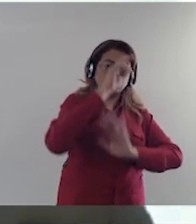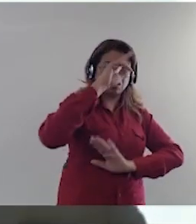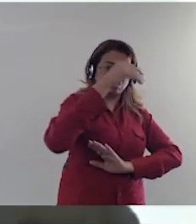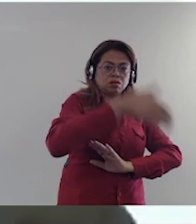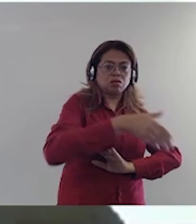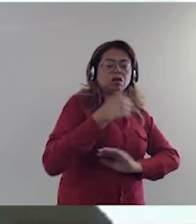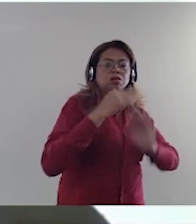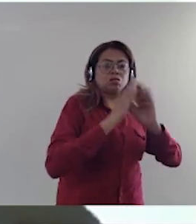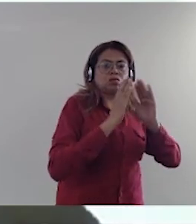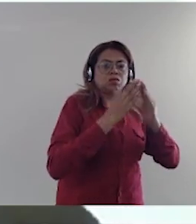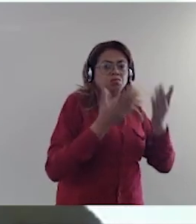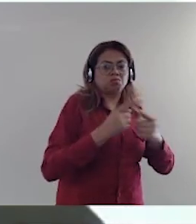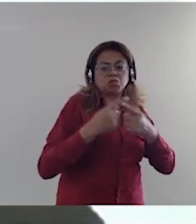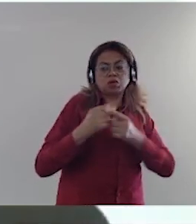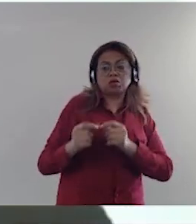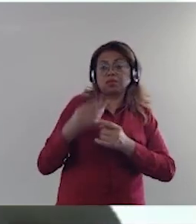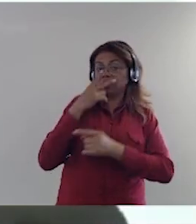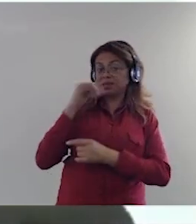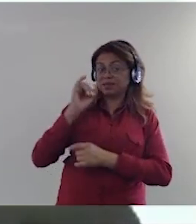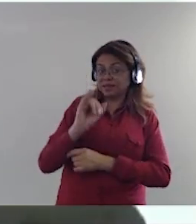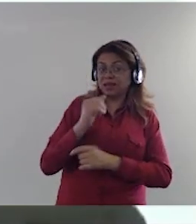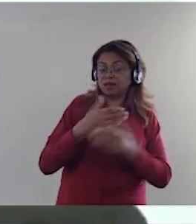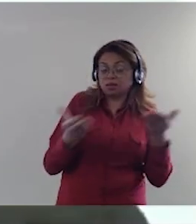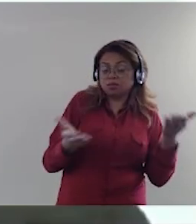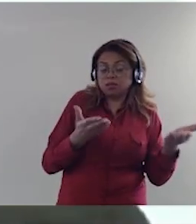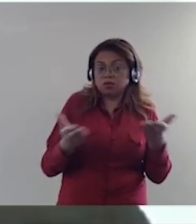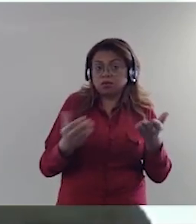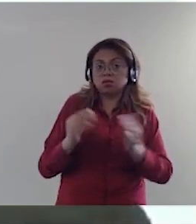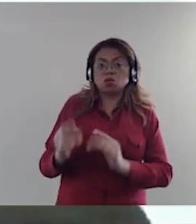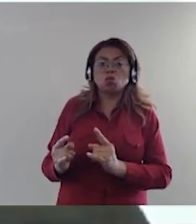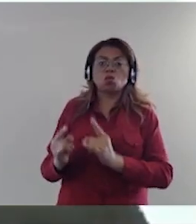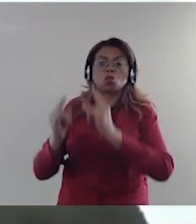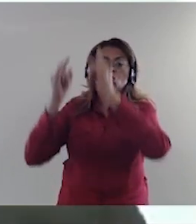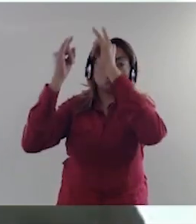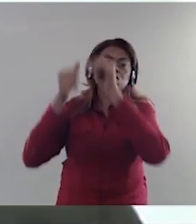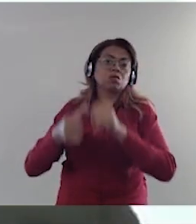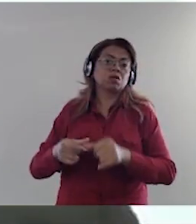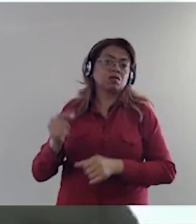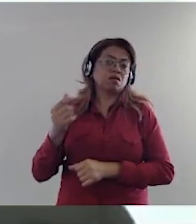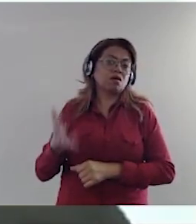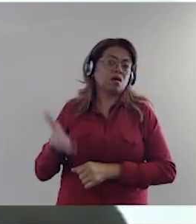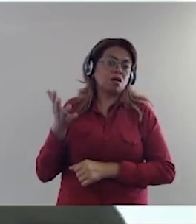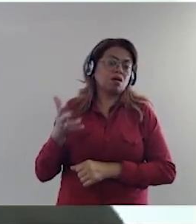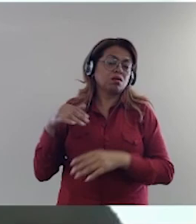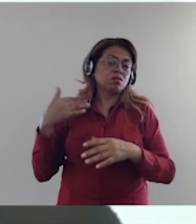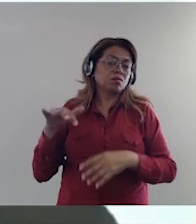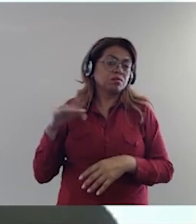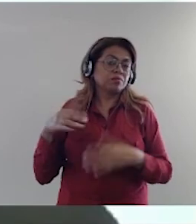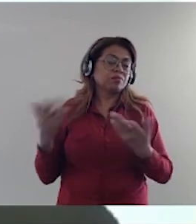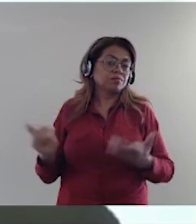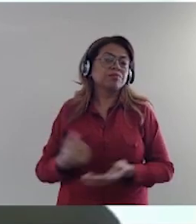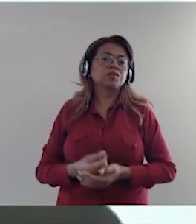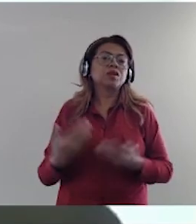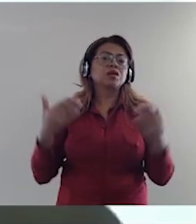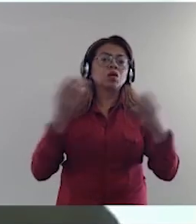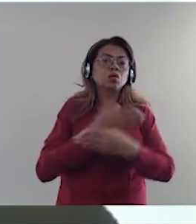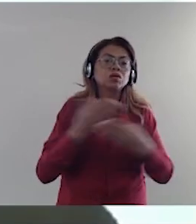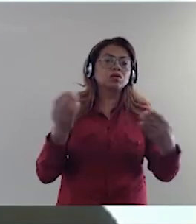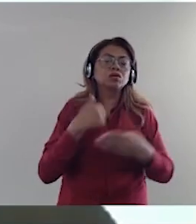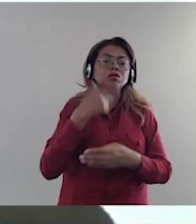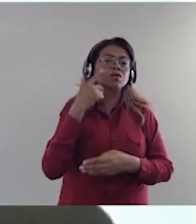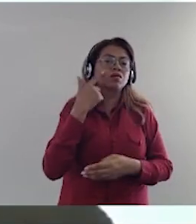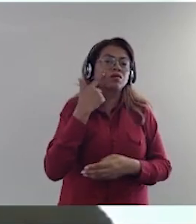diária perante o hotel. Então, me parece que as razões que, por exemplo, levam à adoção da cláusula de raio no contrato de